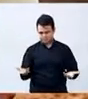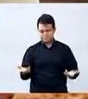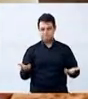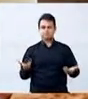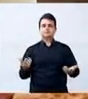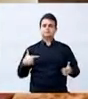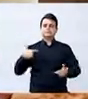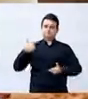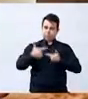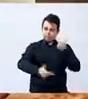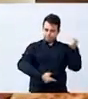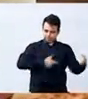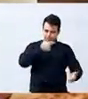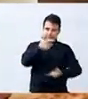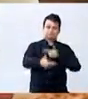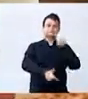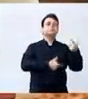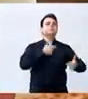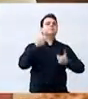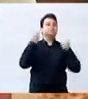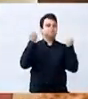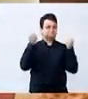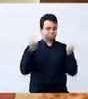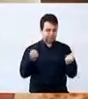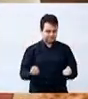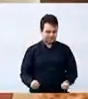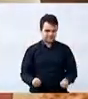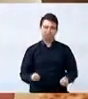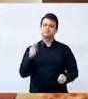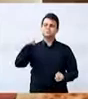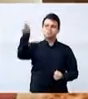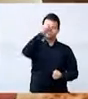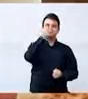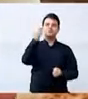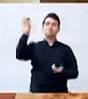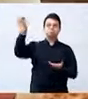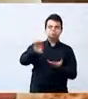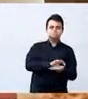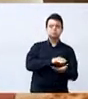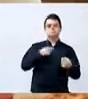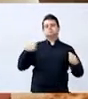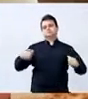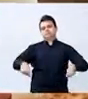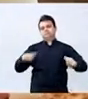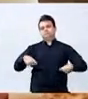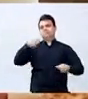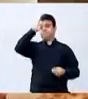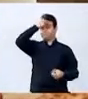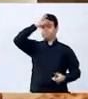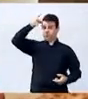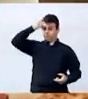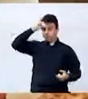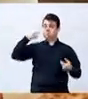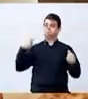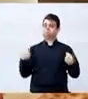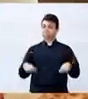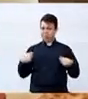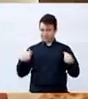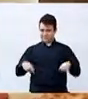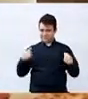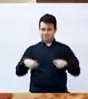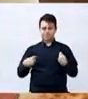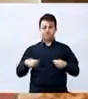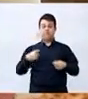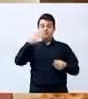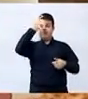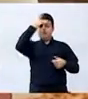trabalho diuturnamente assim, pesado de você tentar captar recursos e tentar parceria com a prefeitura, entendeu?